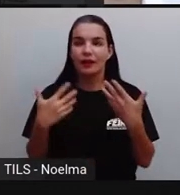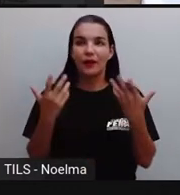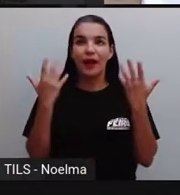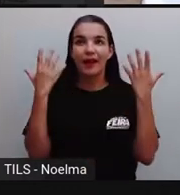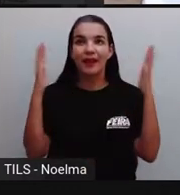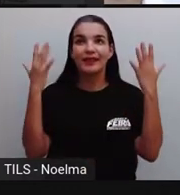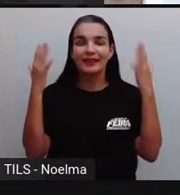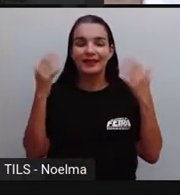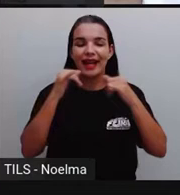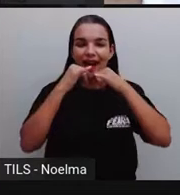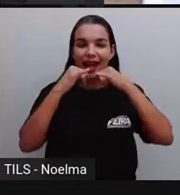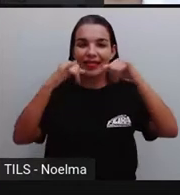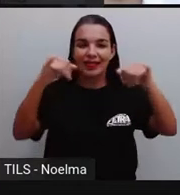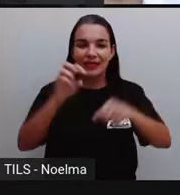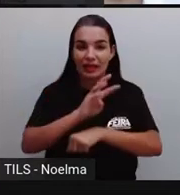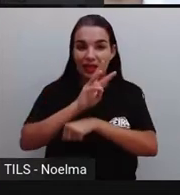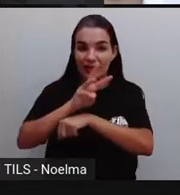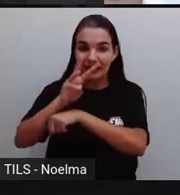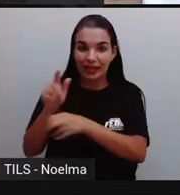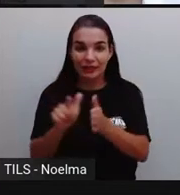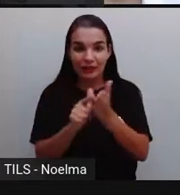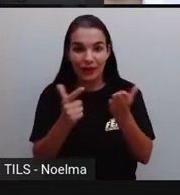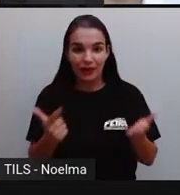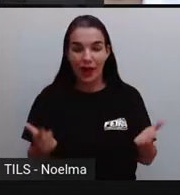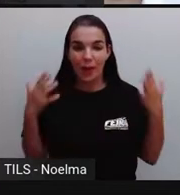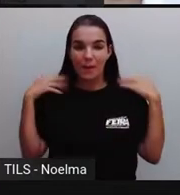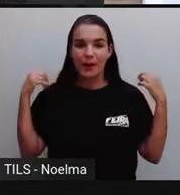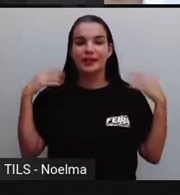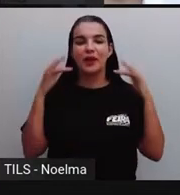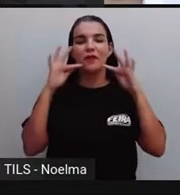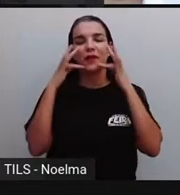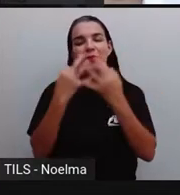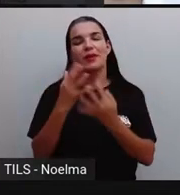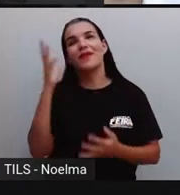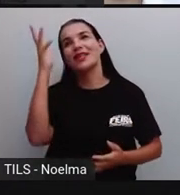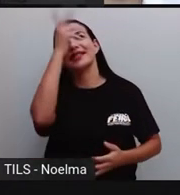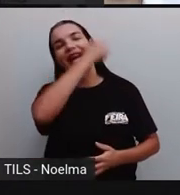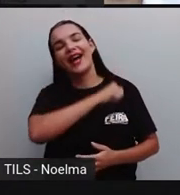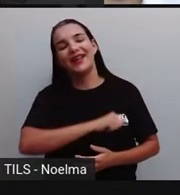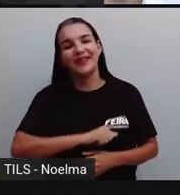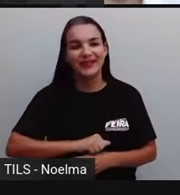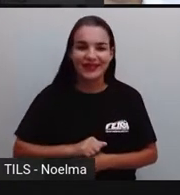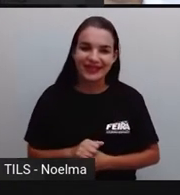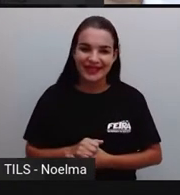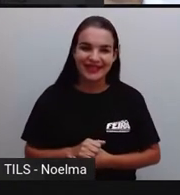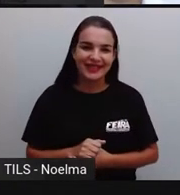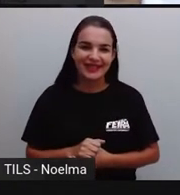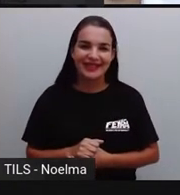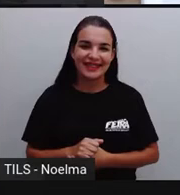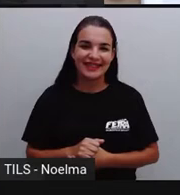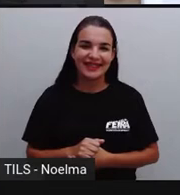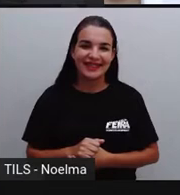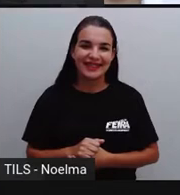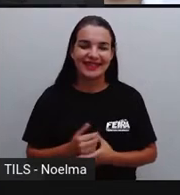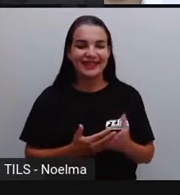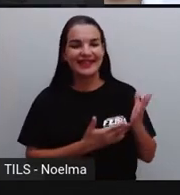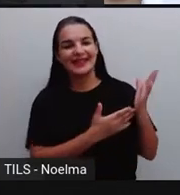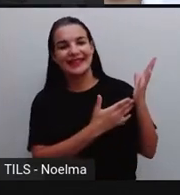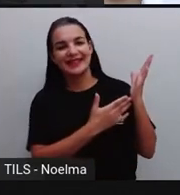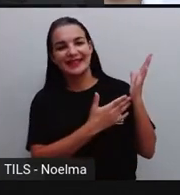um anúncio no site do jornal, o passeio em família foi salvo. Olha